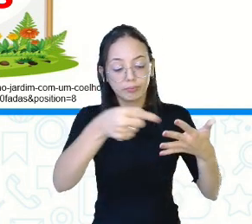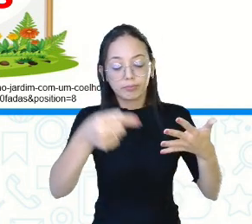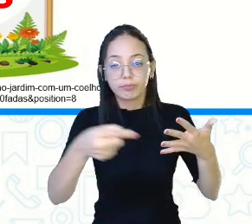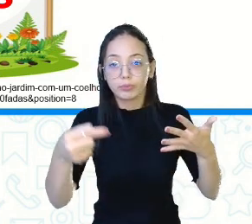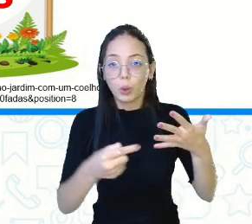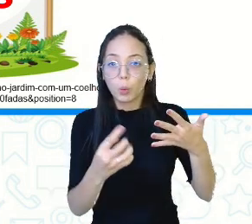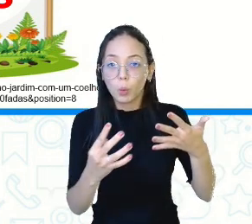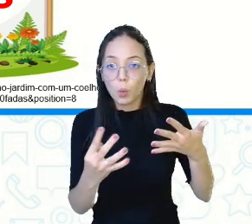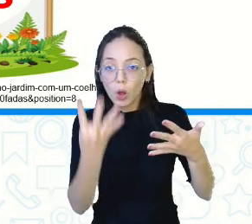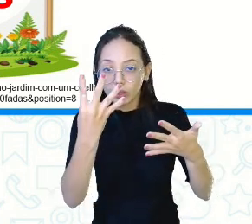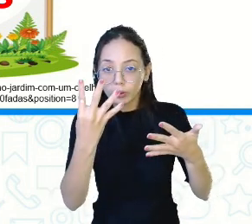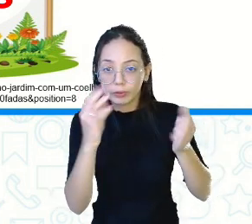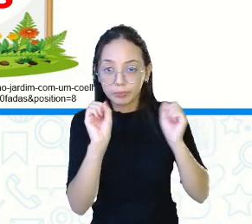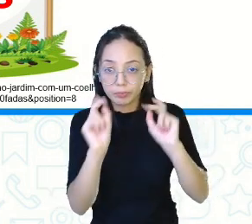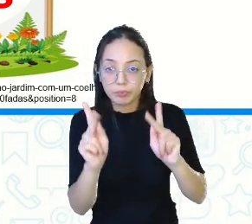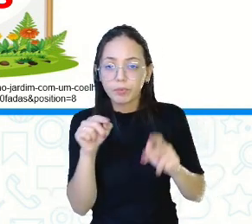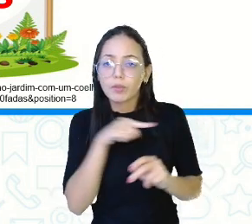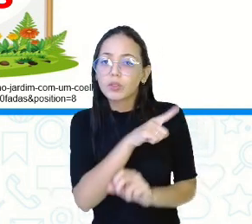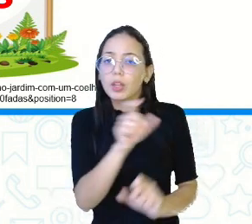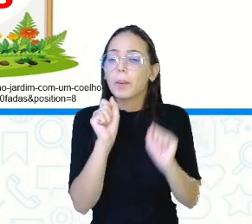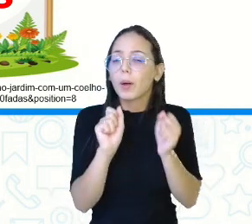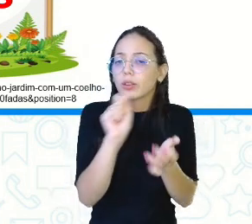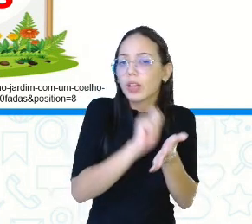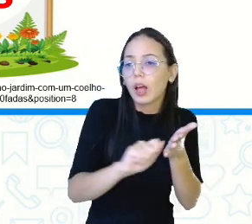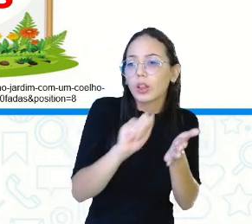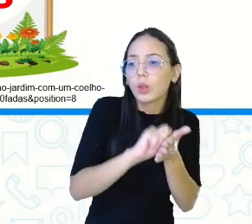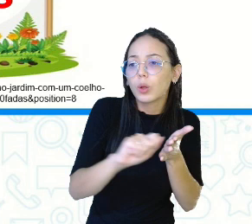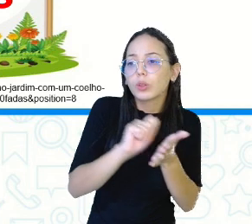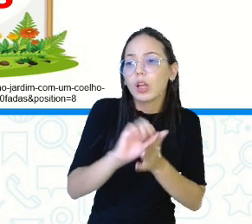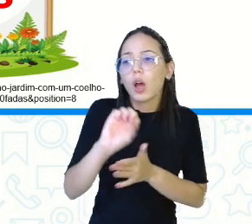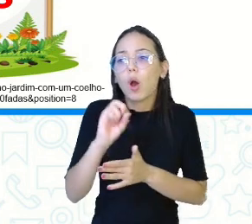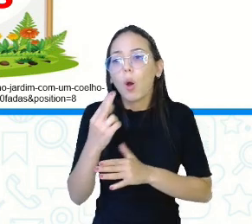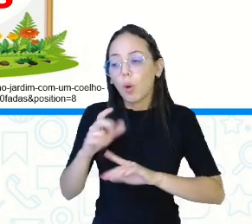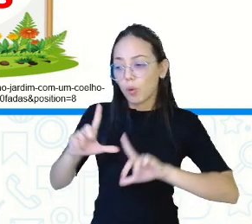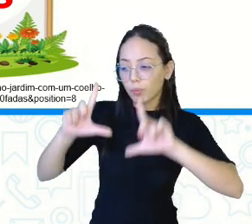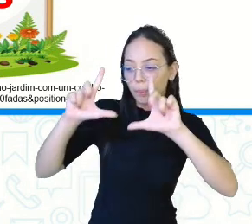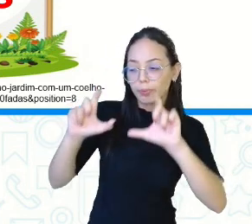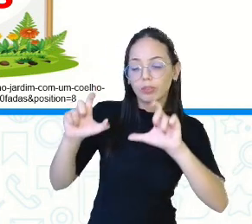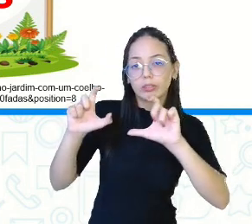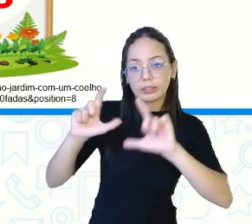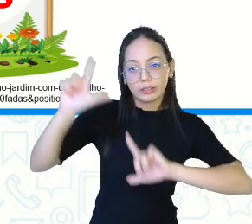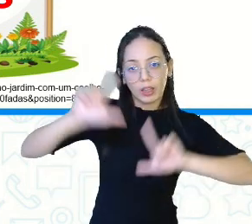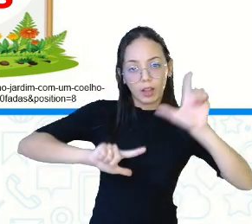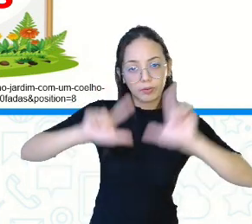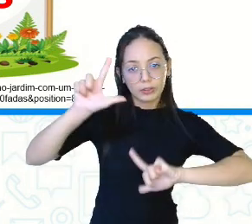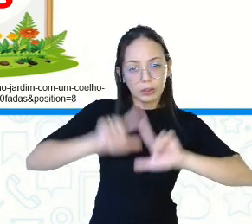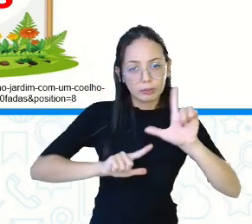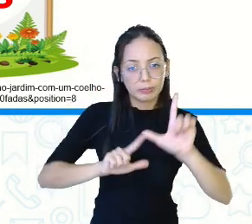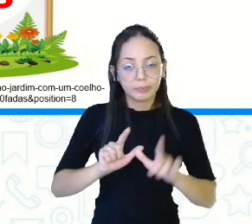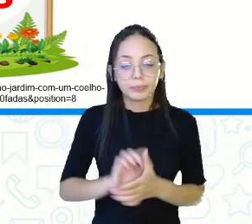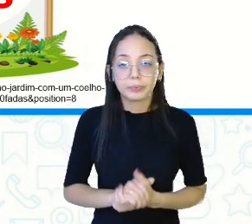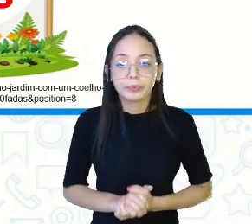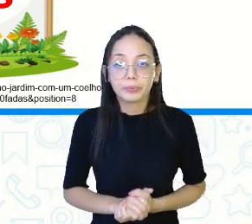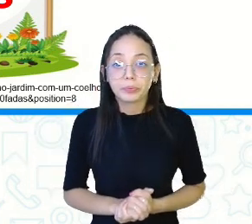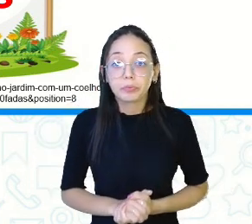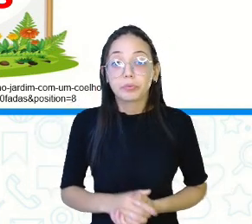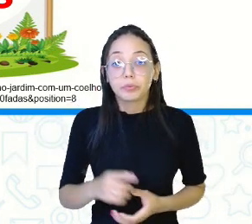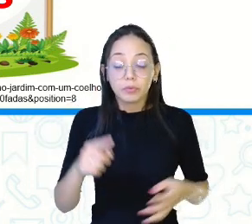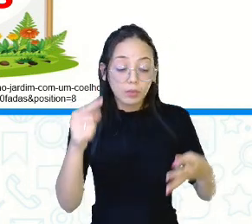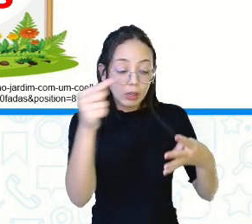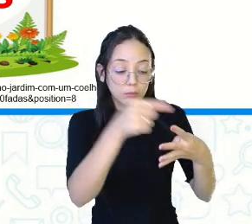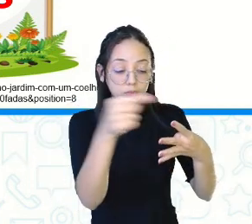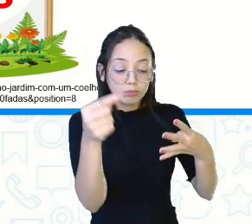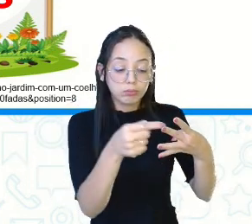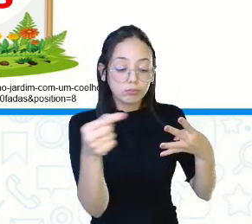Vamos enumerá-las, você pode anotar ou você pode bater uma foto da tela, como você achar melhor. Então, vamos ver as